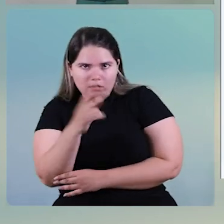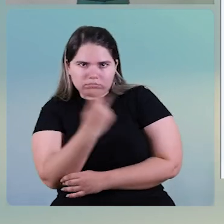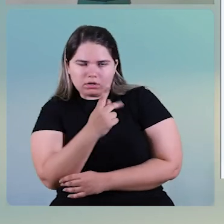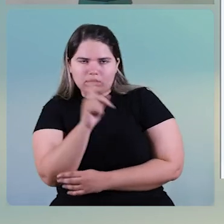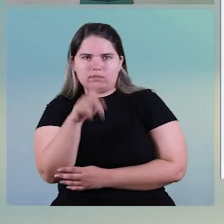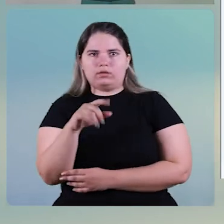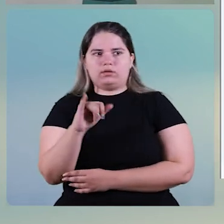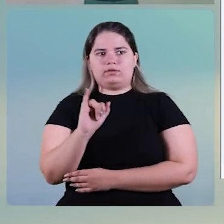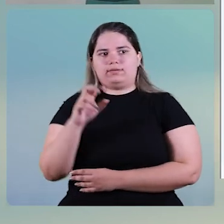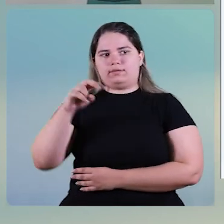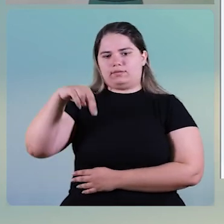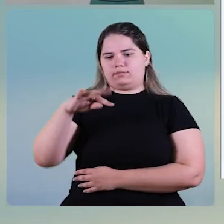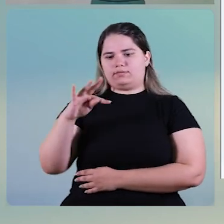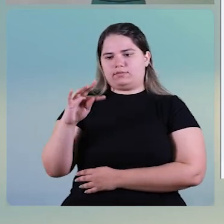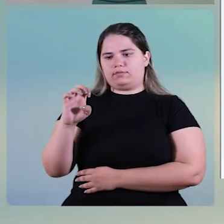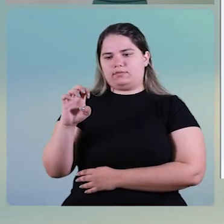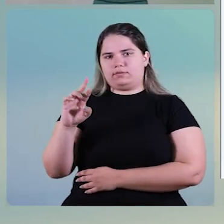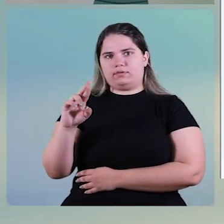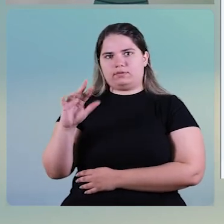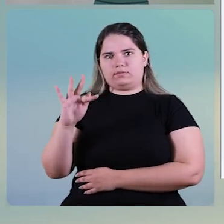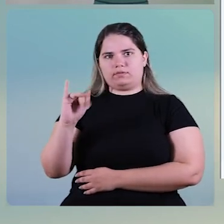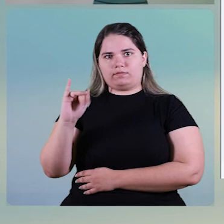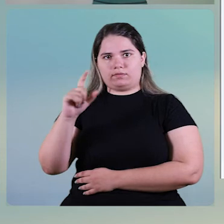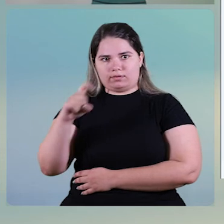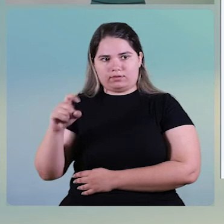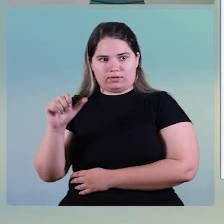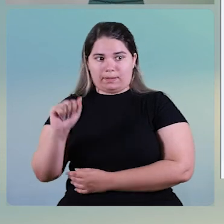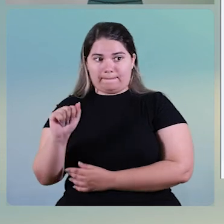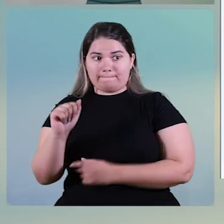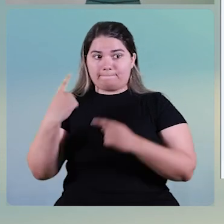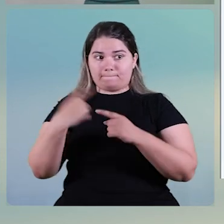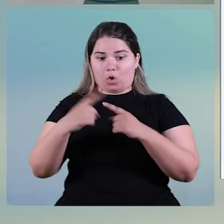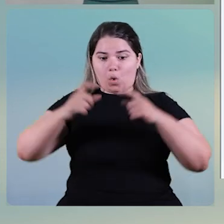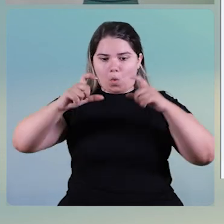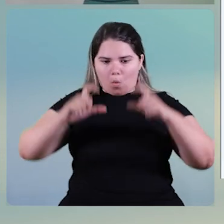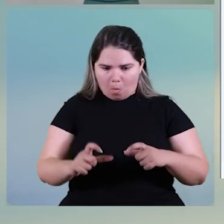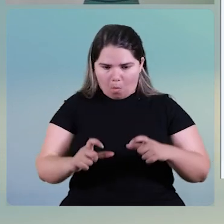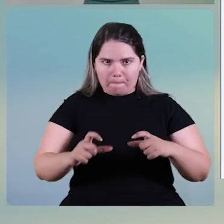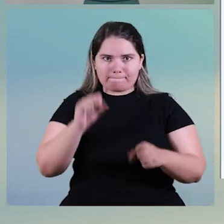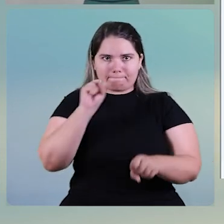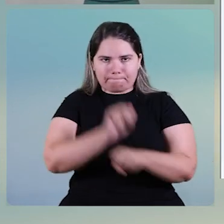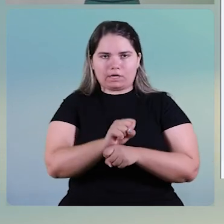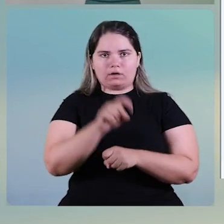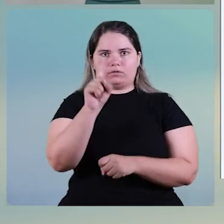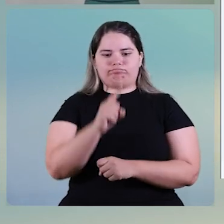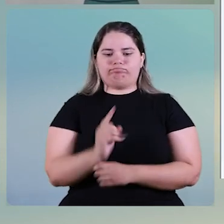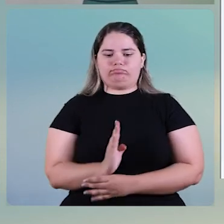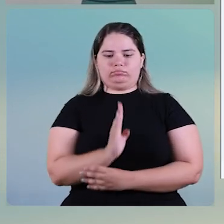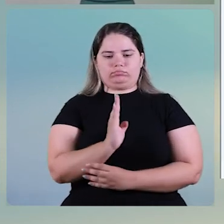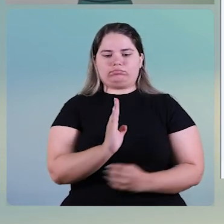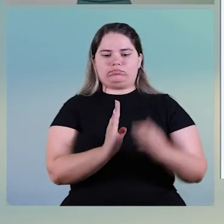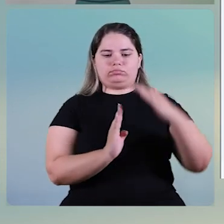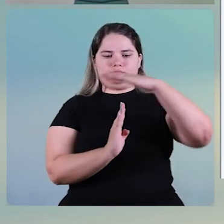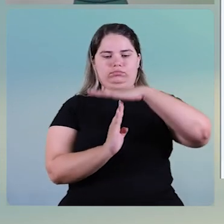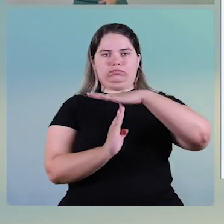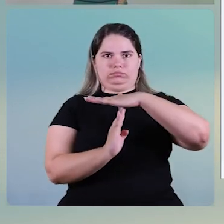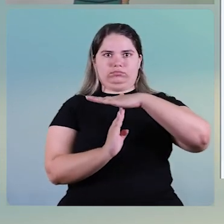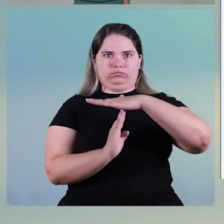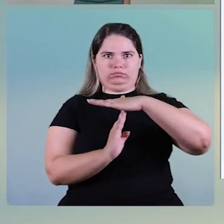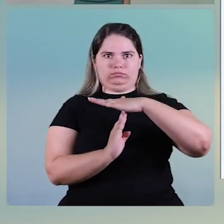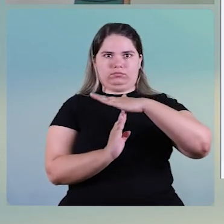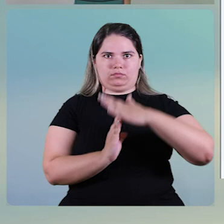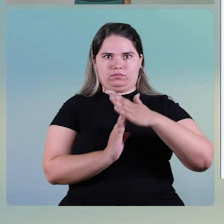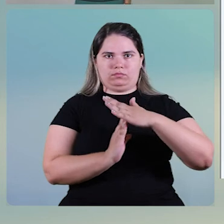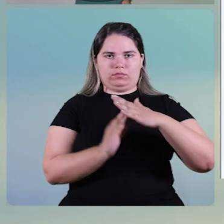a parte fixa da barra é no meio. No meio quer dizer entre as duas forças,